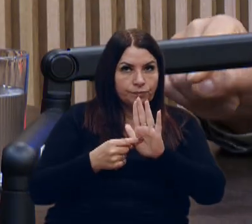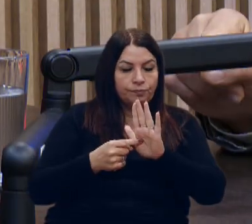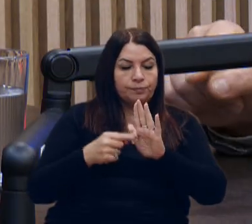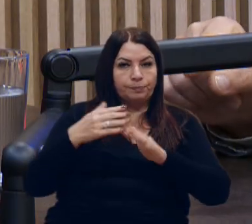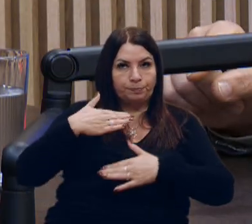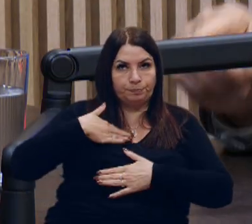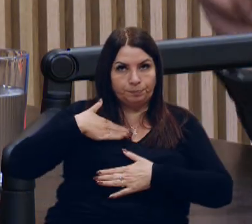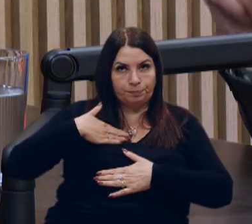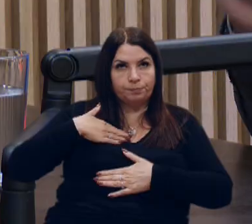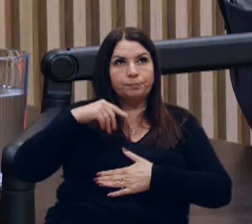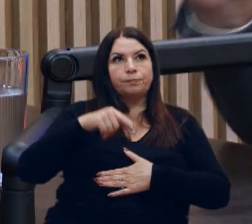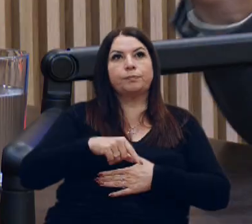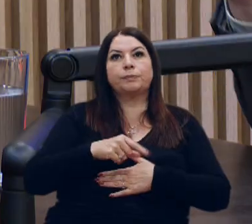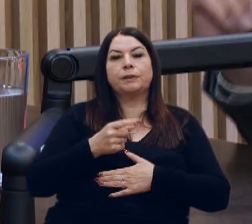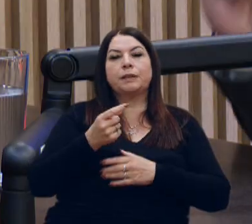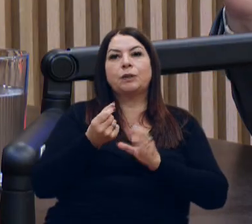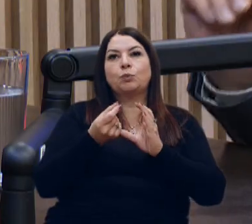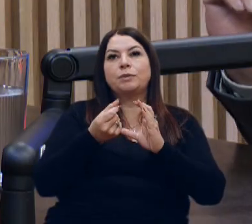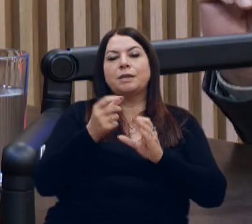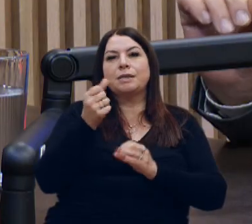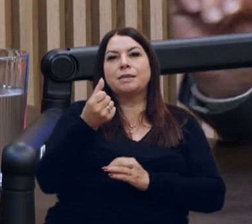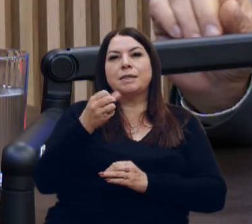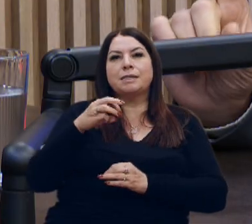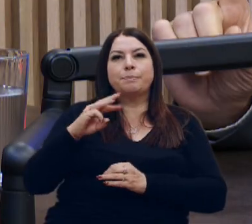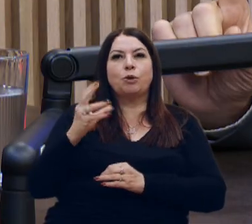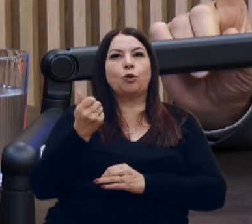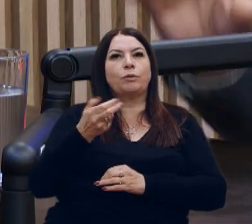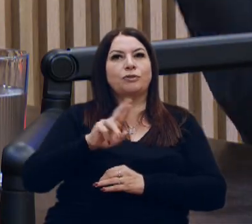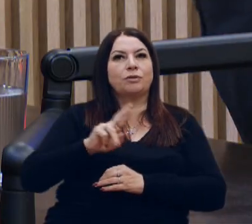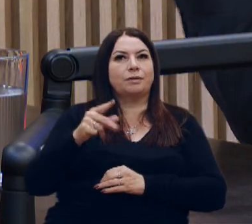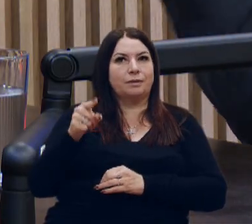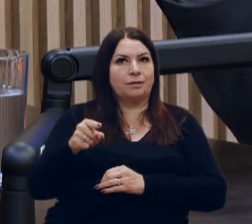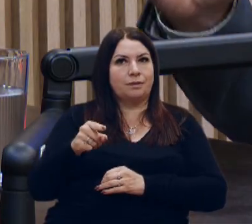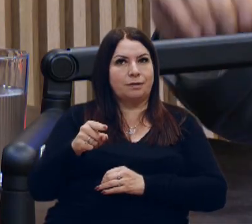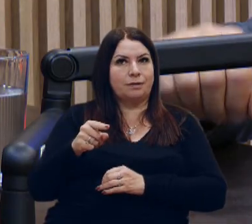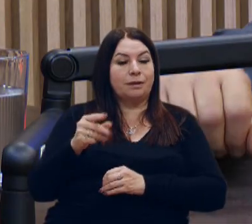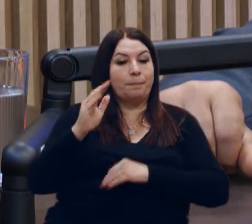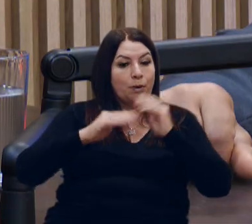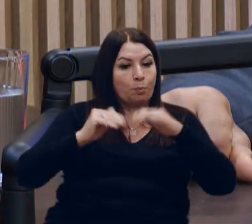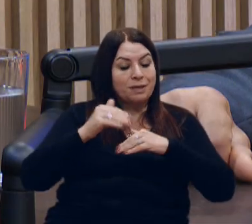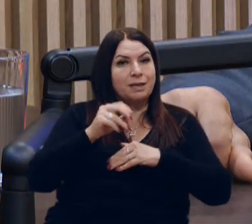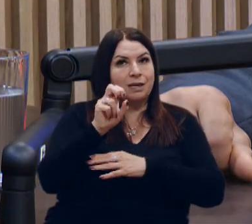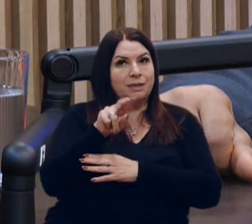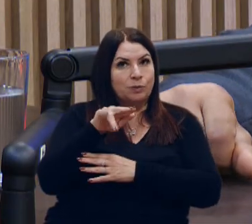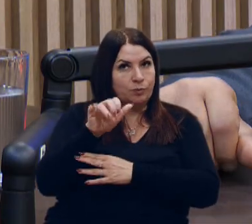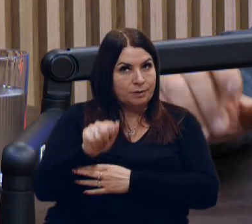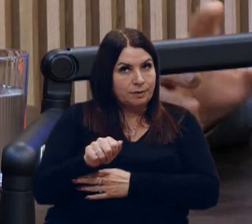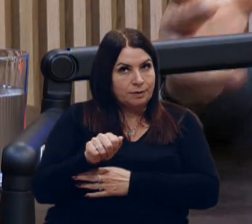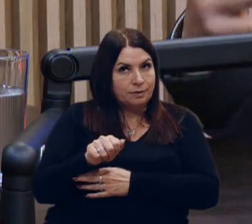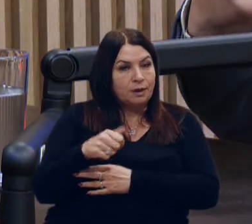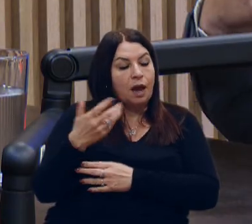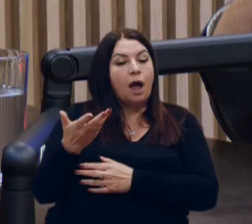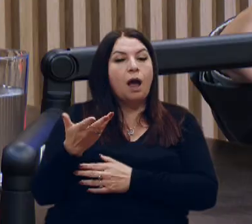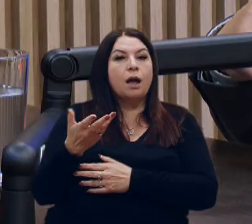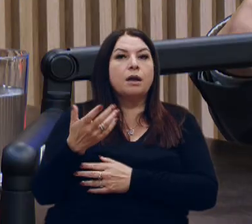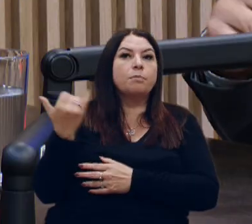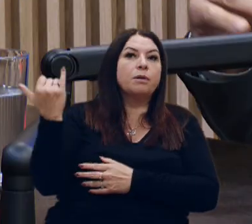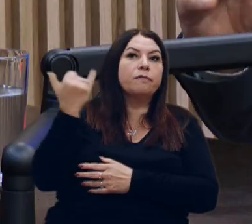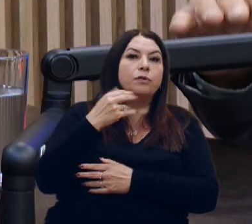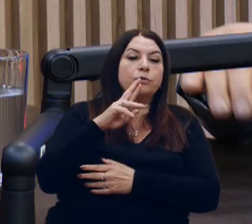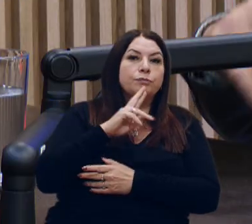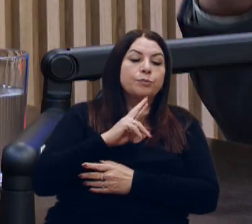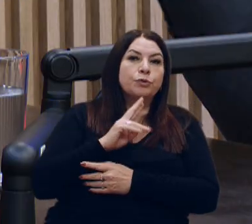vereador aqui, tá, custava 6 milhões de reais naquela época. O implante dessa usina, tá? O que me foi